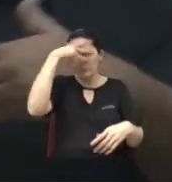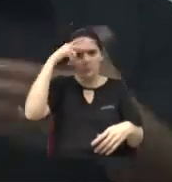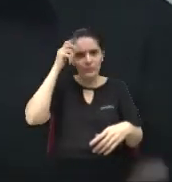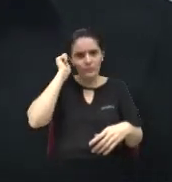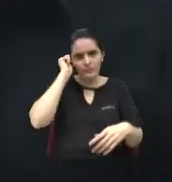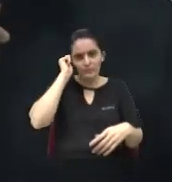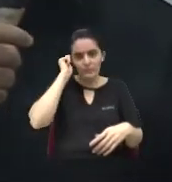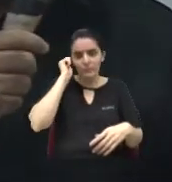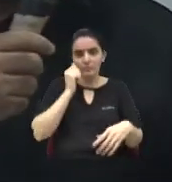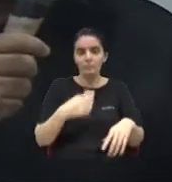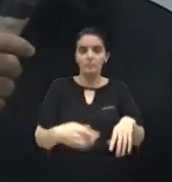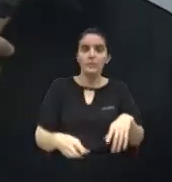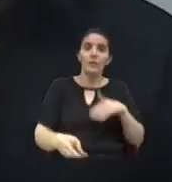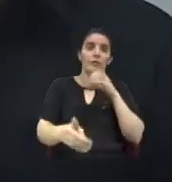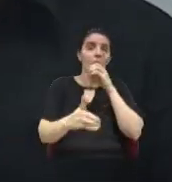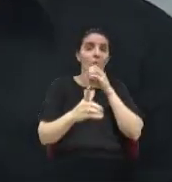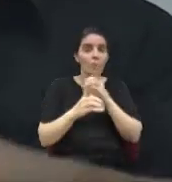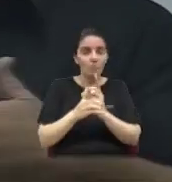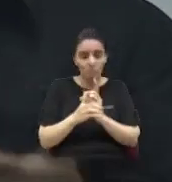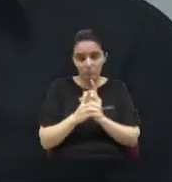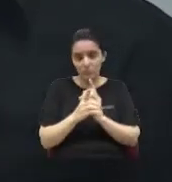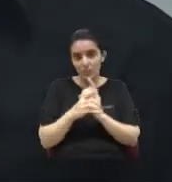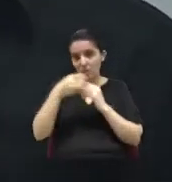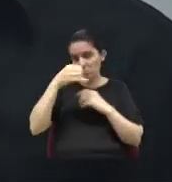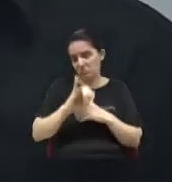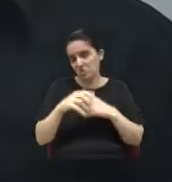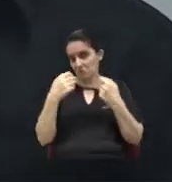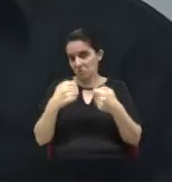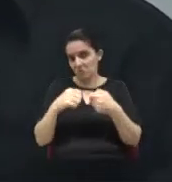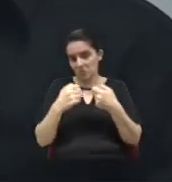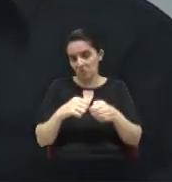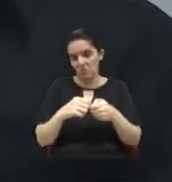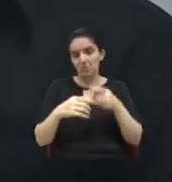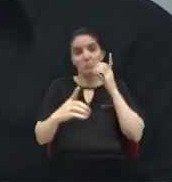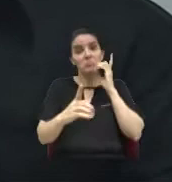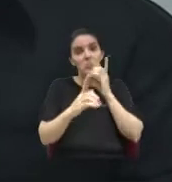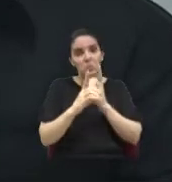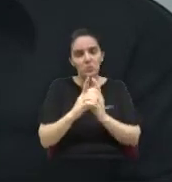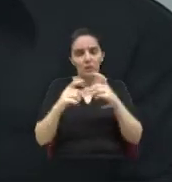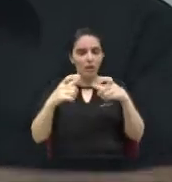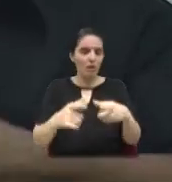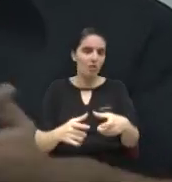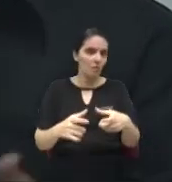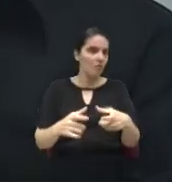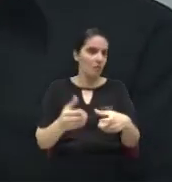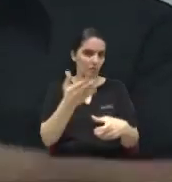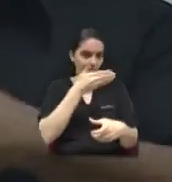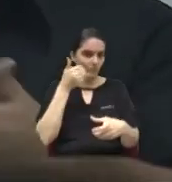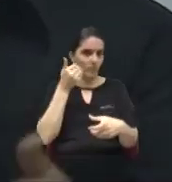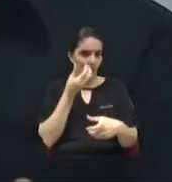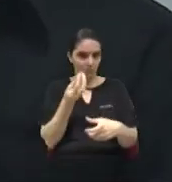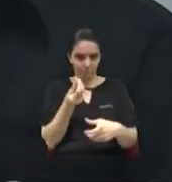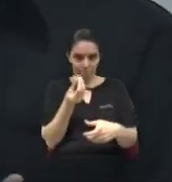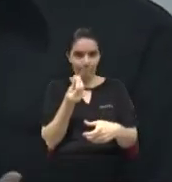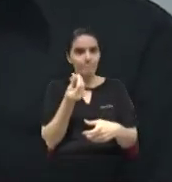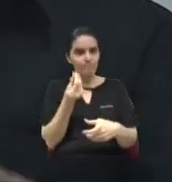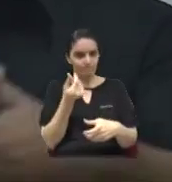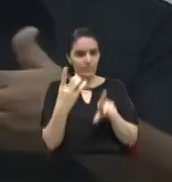se há essa necessidade, se realmente há essa necessidade, consiga um espaço de melhor qualidade, que atenda